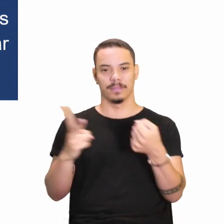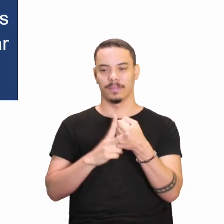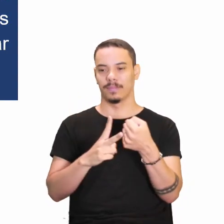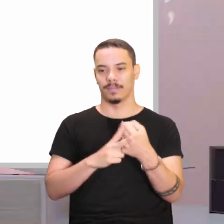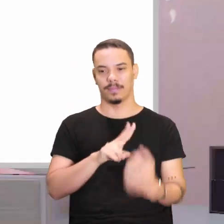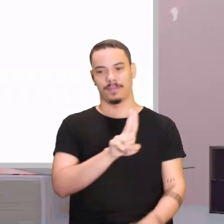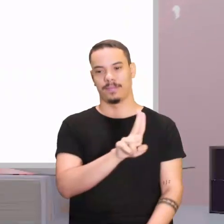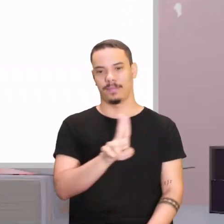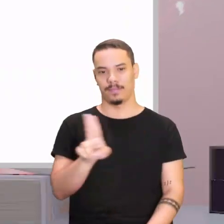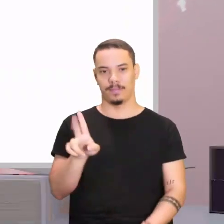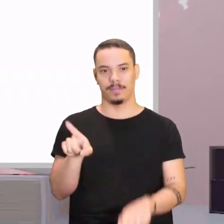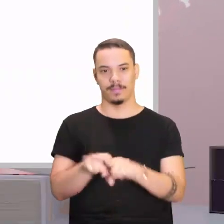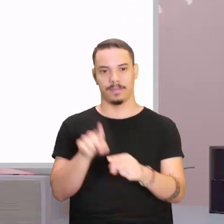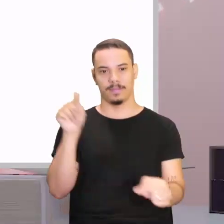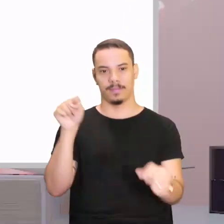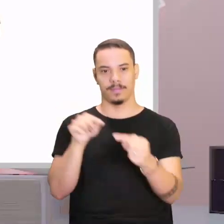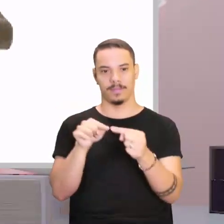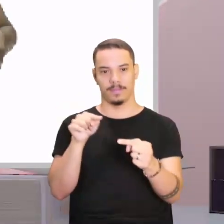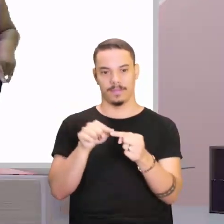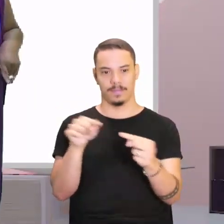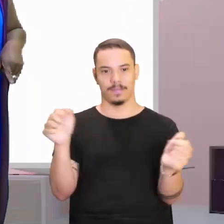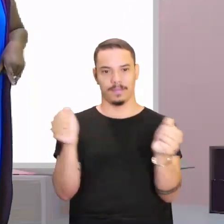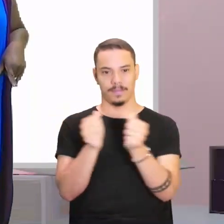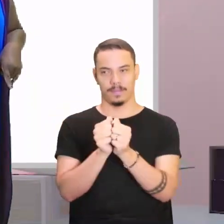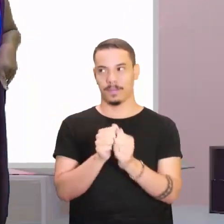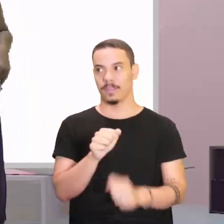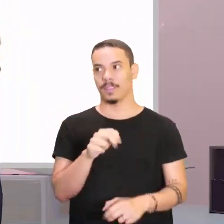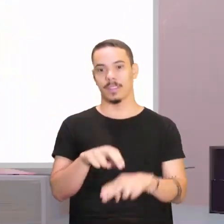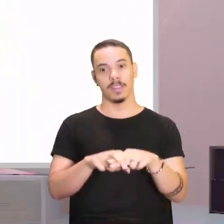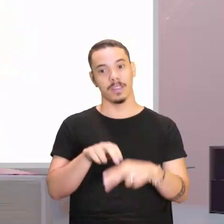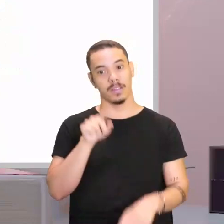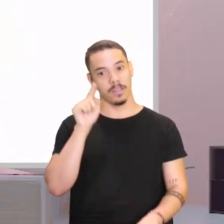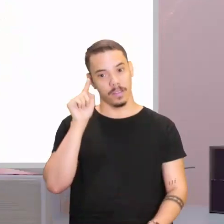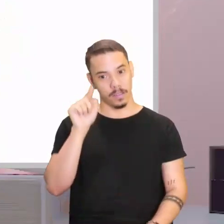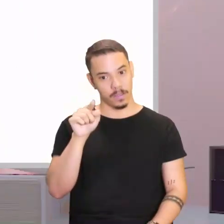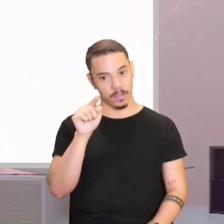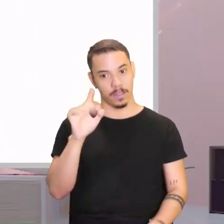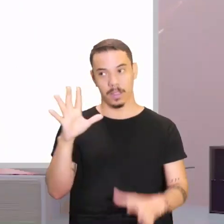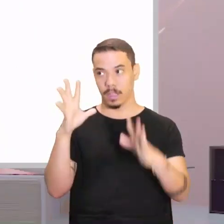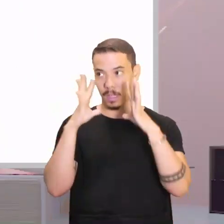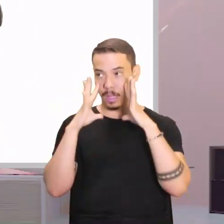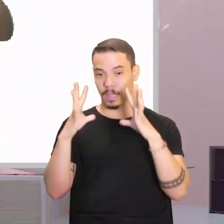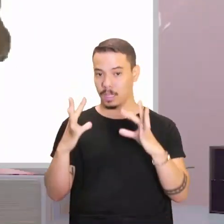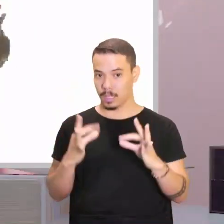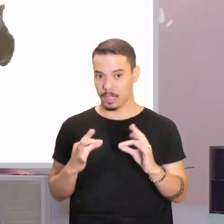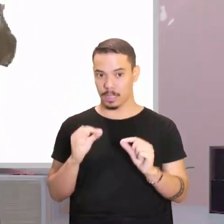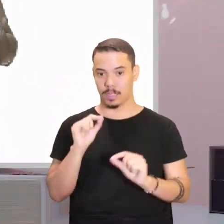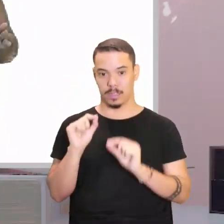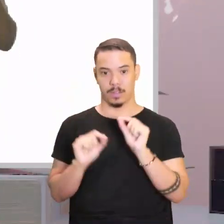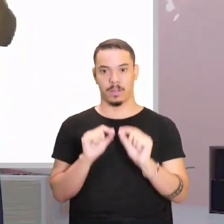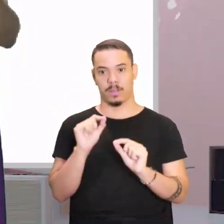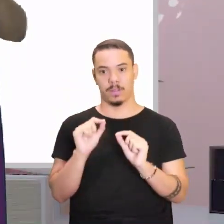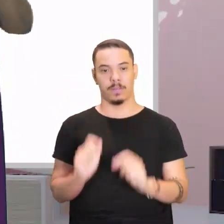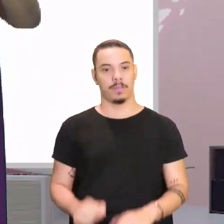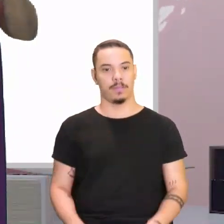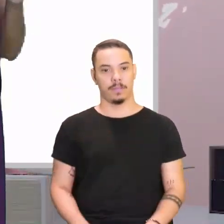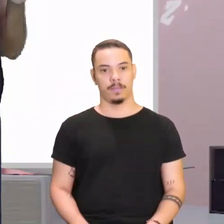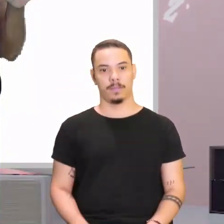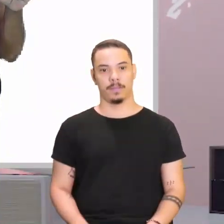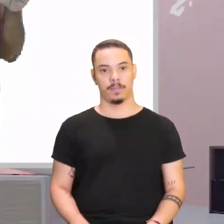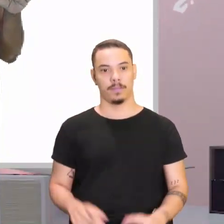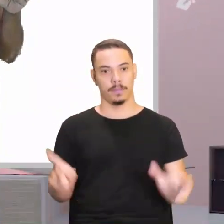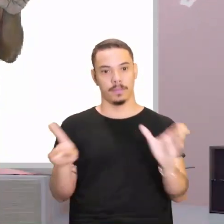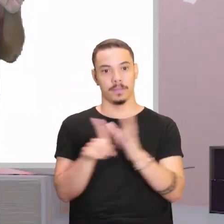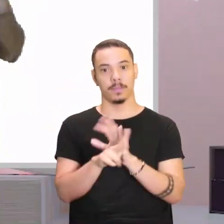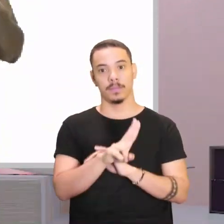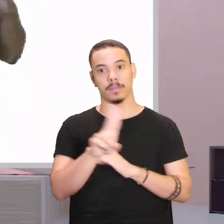nominal, concordância verbo nominal. Aí você, amadinho, você não presta atenção aqui pra mim. O próprio nome